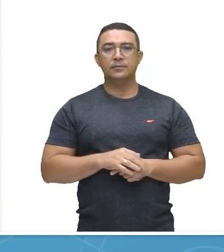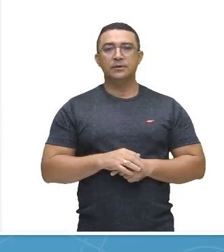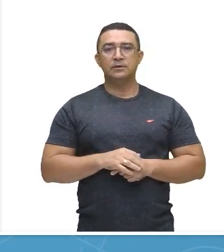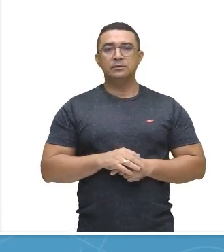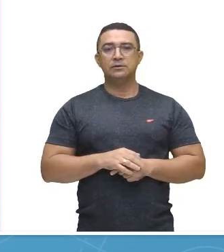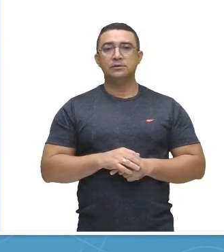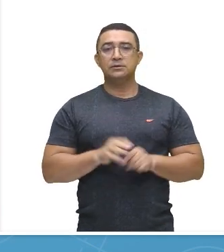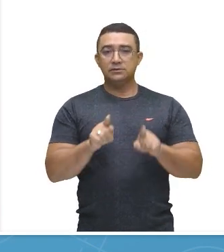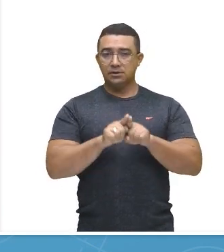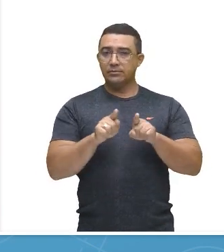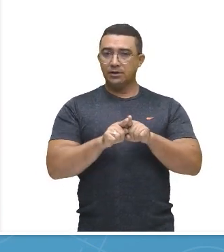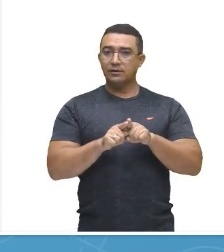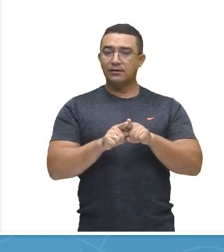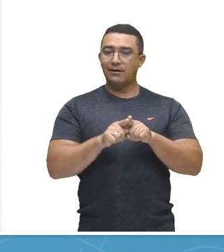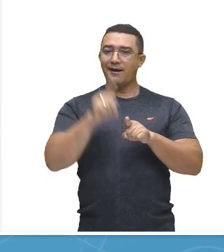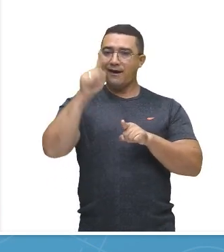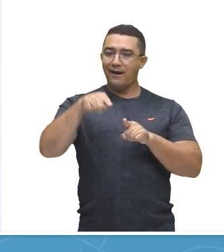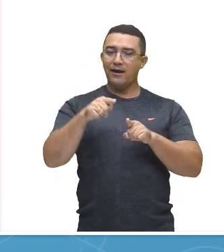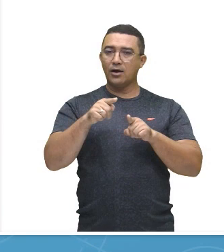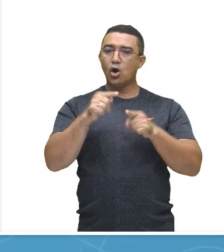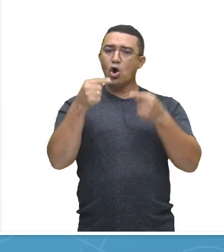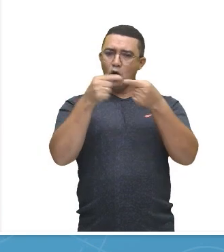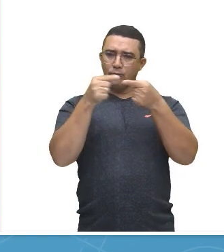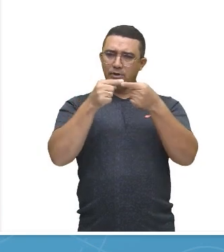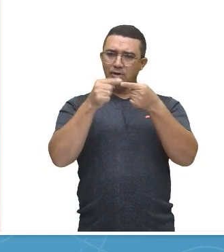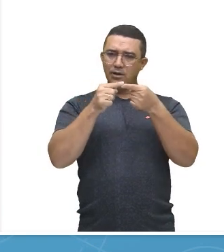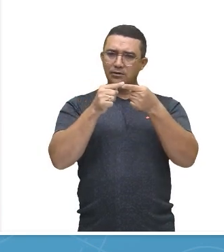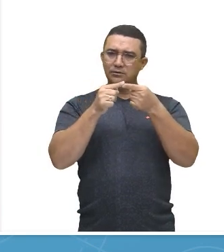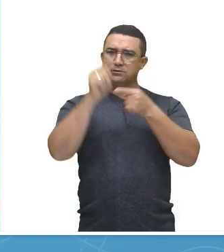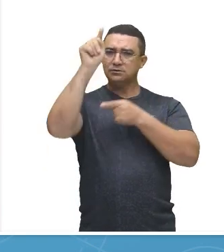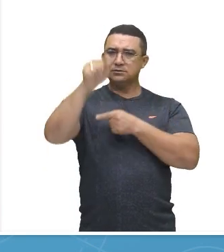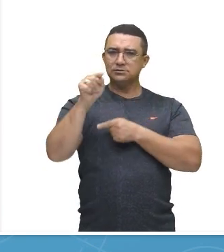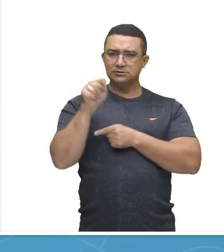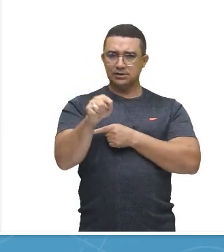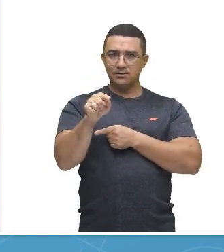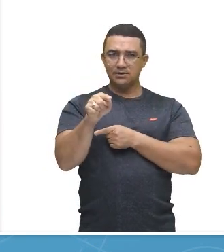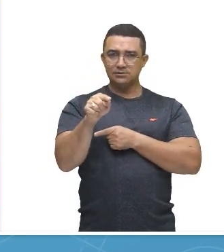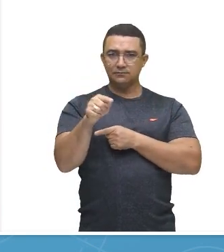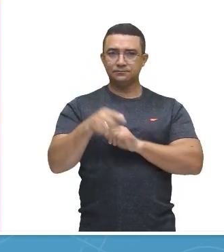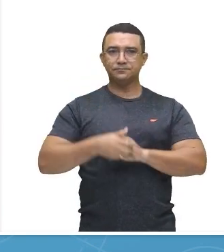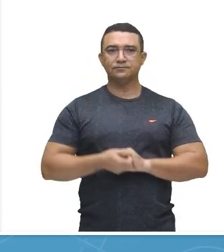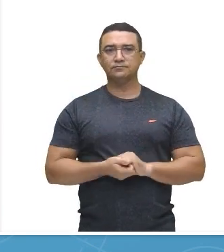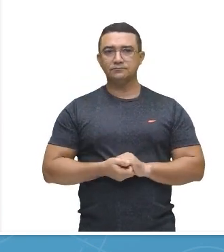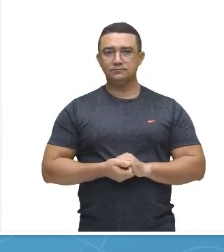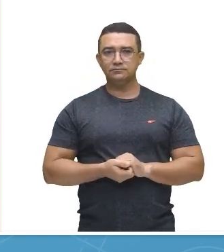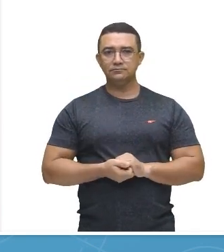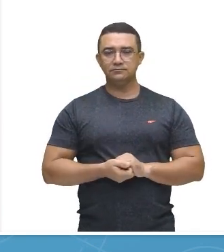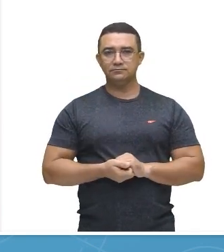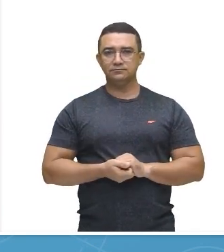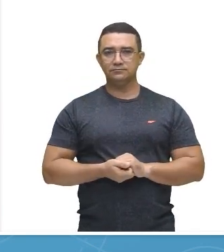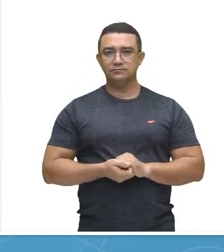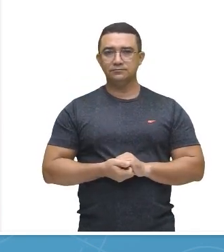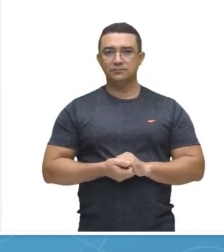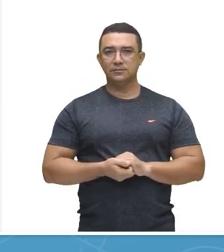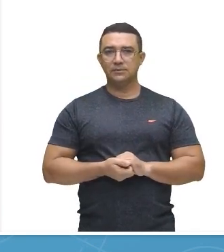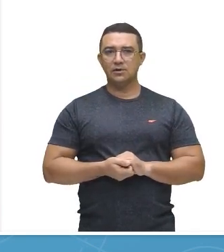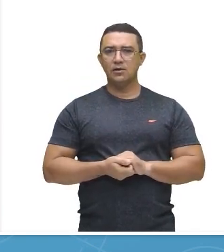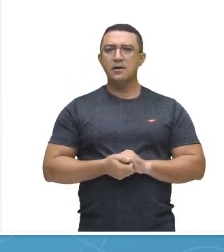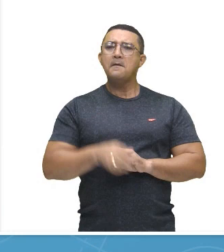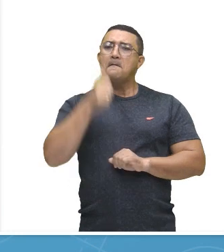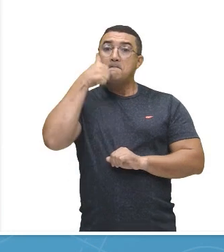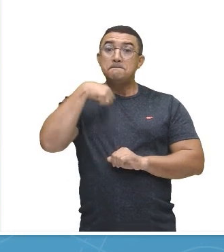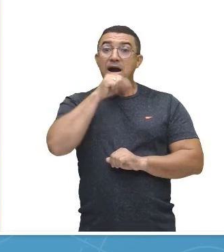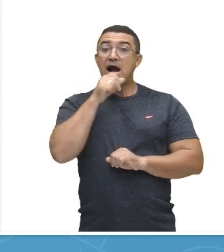à exclamação, ao ponto de exclamação. Olha aqui, ó. Olha aí. Olha o que tem aí. Mãe, furei